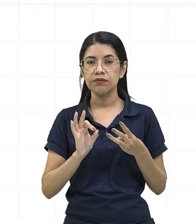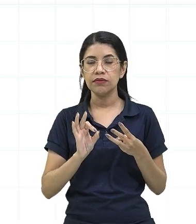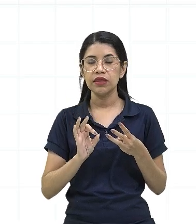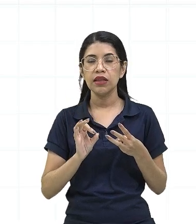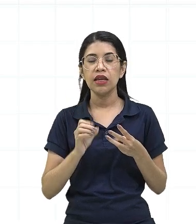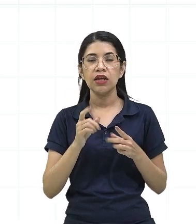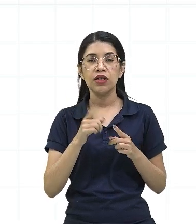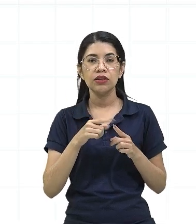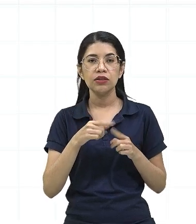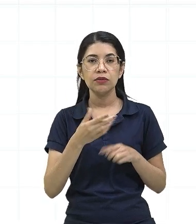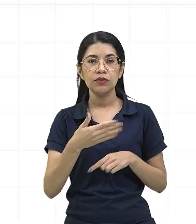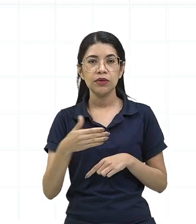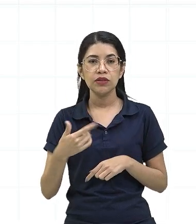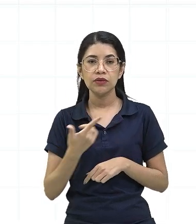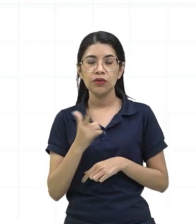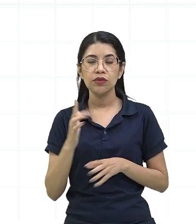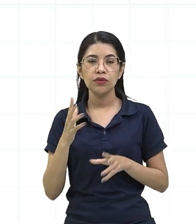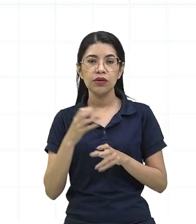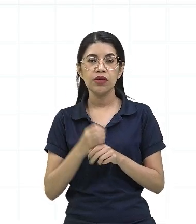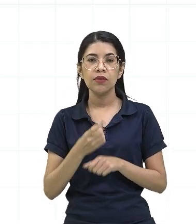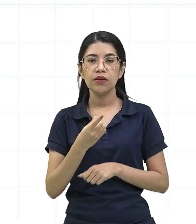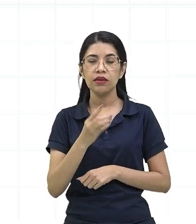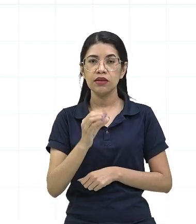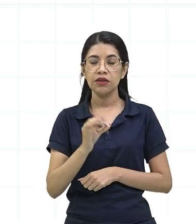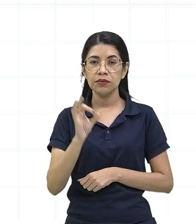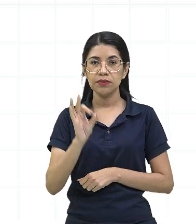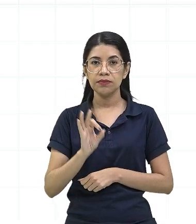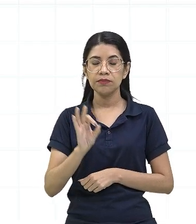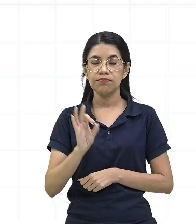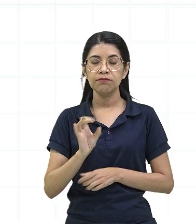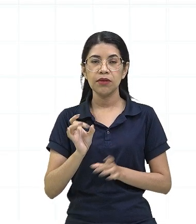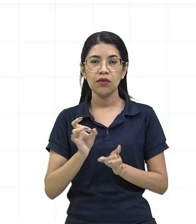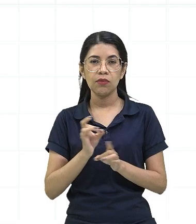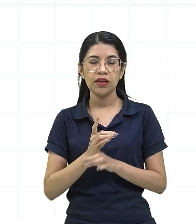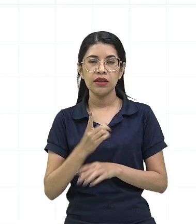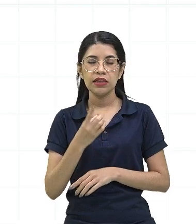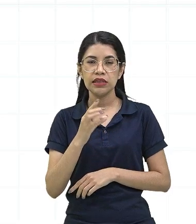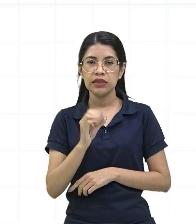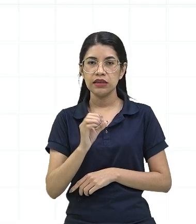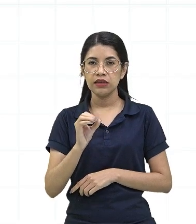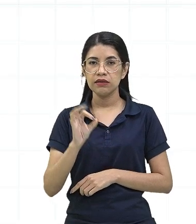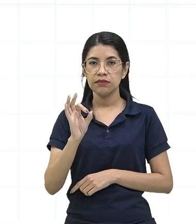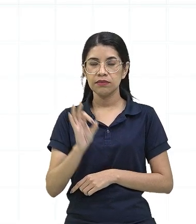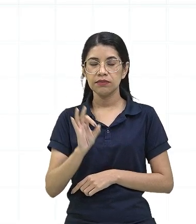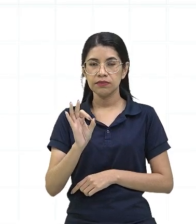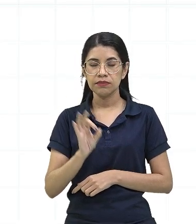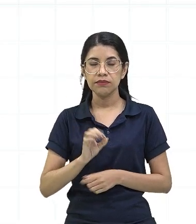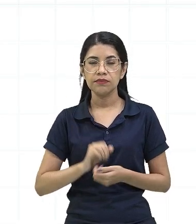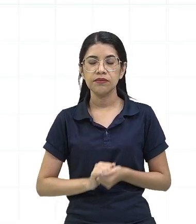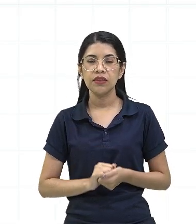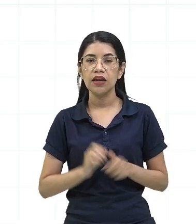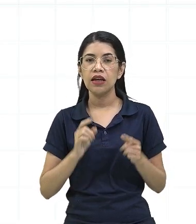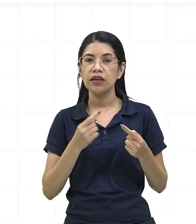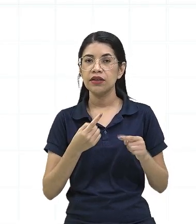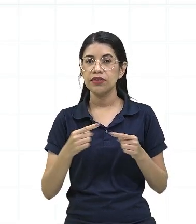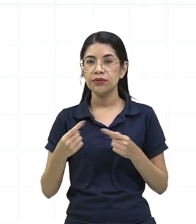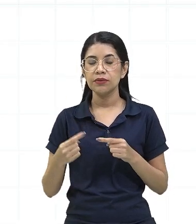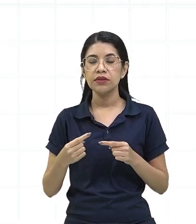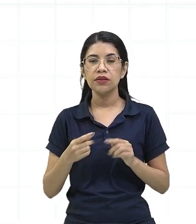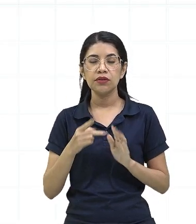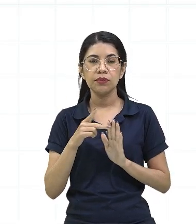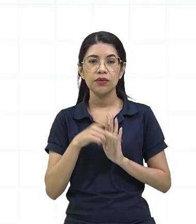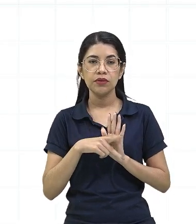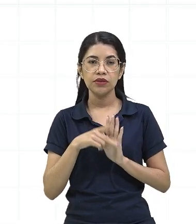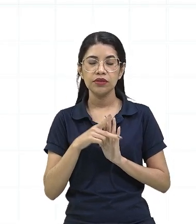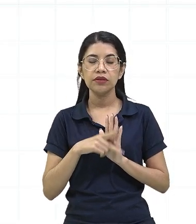peixes, como pacudo, cunaré, somam os 10% do restante, para completar os 100%, né? Aí vem a discussão do projeto,